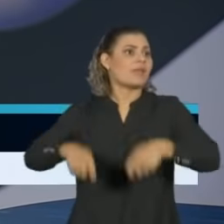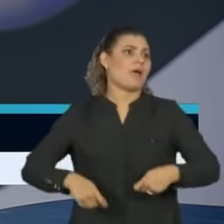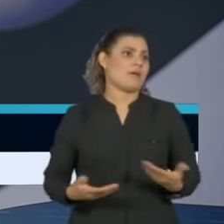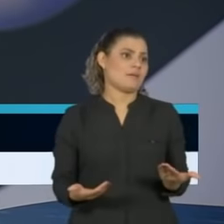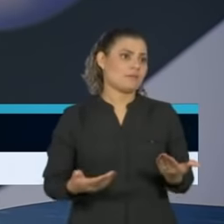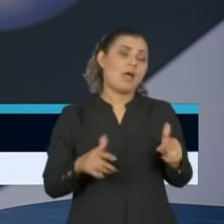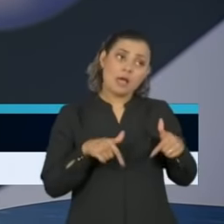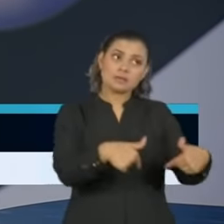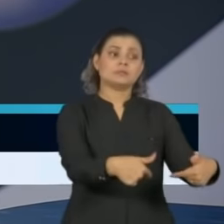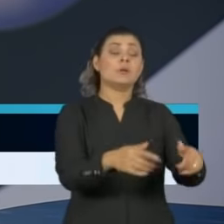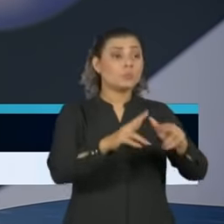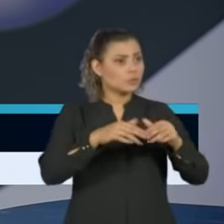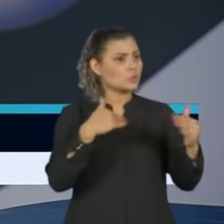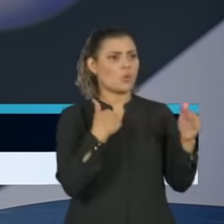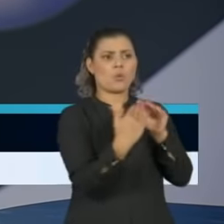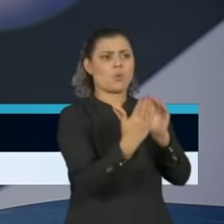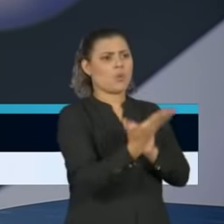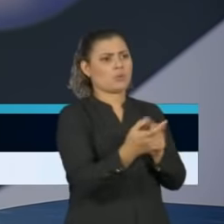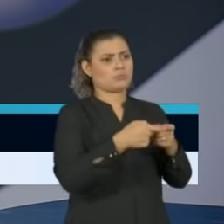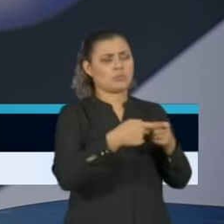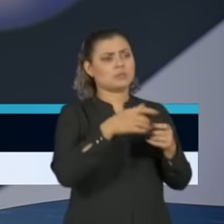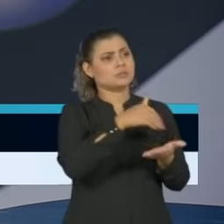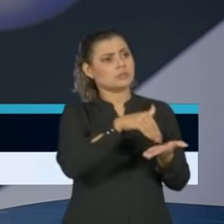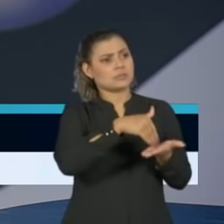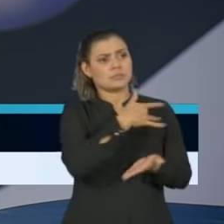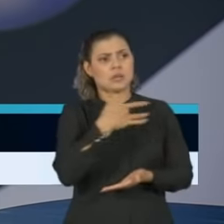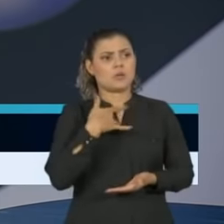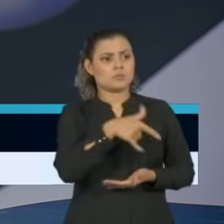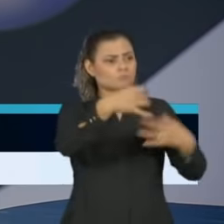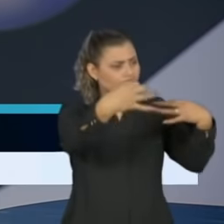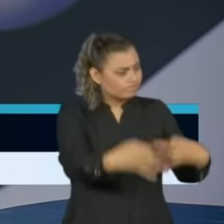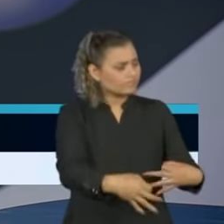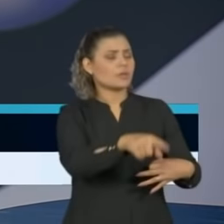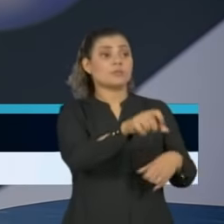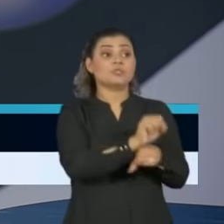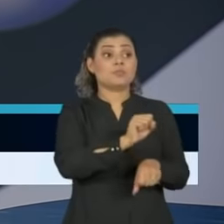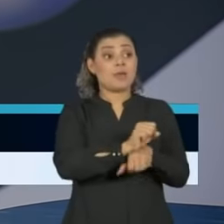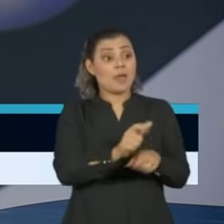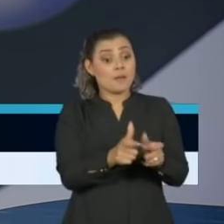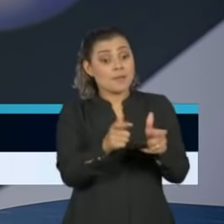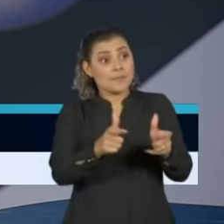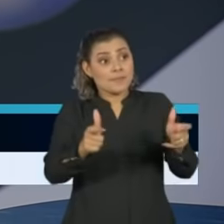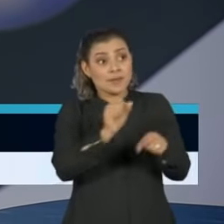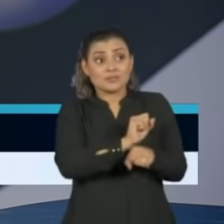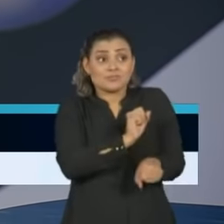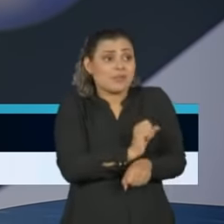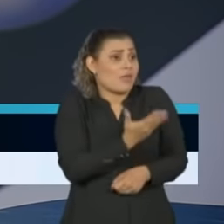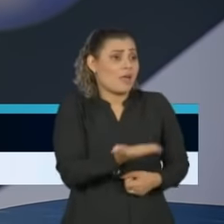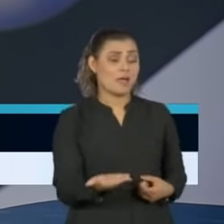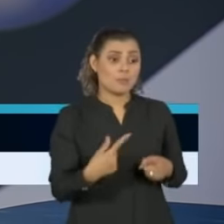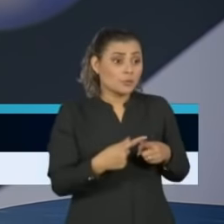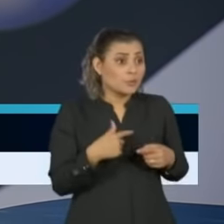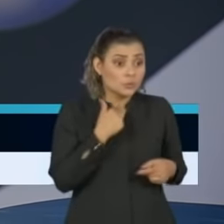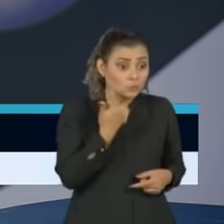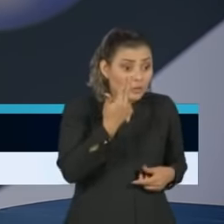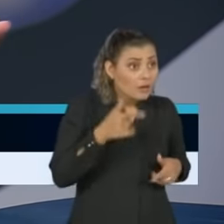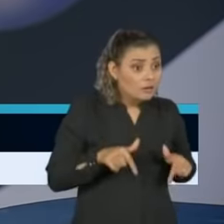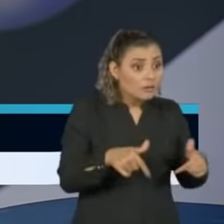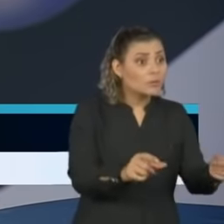concordo inteiramente com a posição da Secretaria de Saúde de esperar a coisa se desenvolver mais, para a gente não ficar